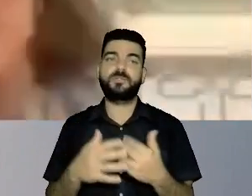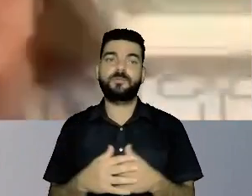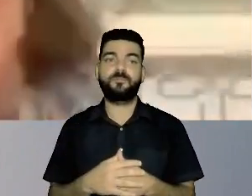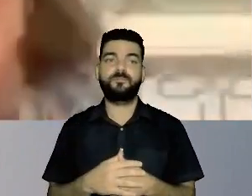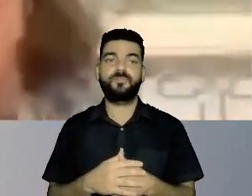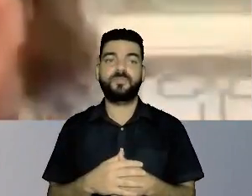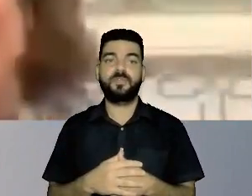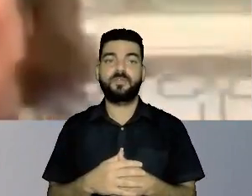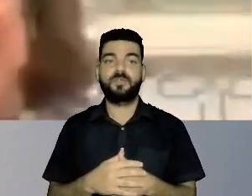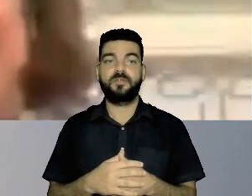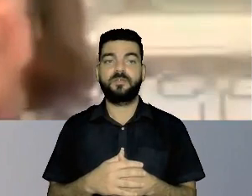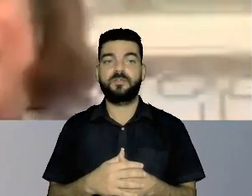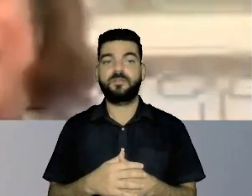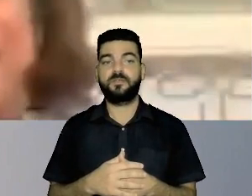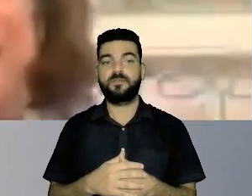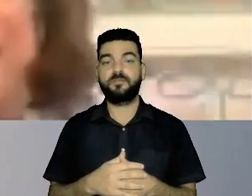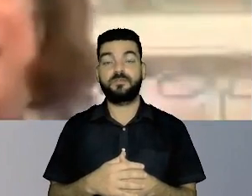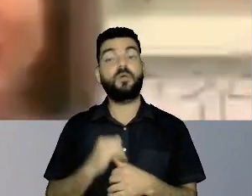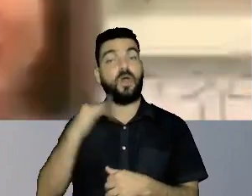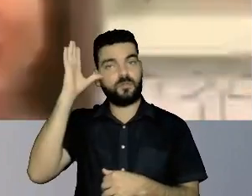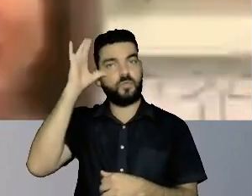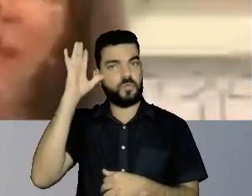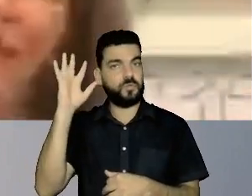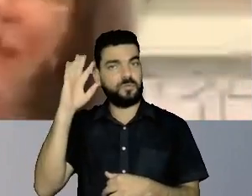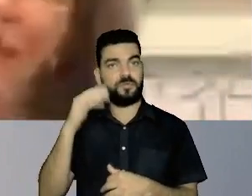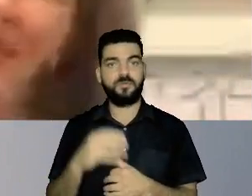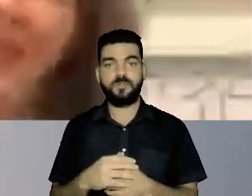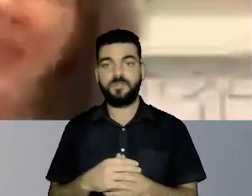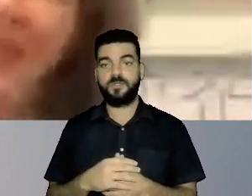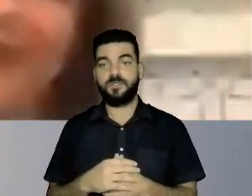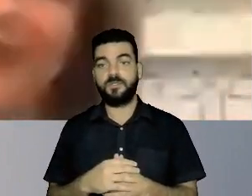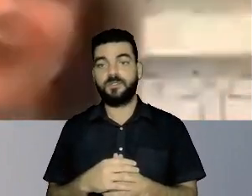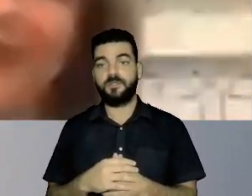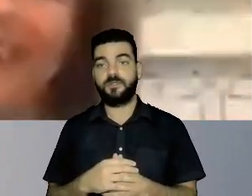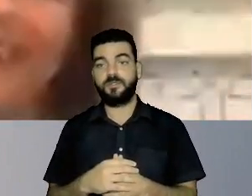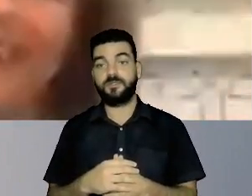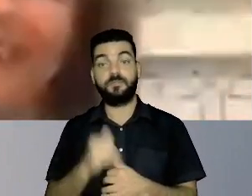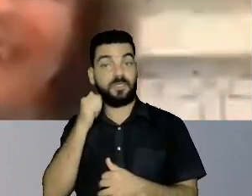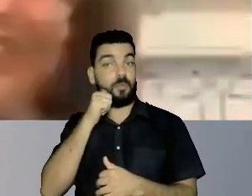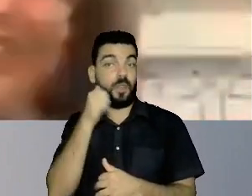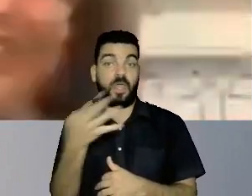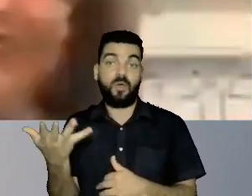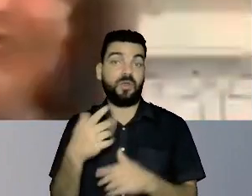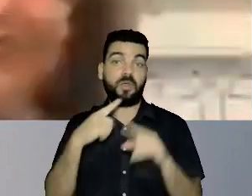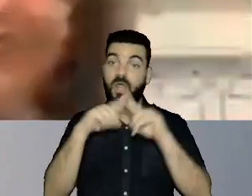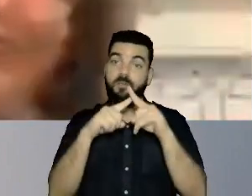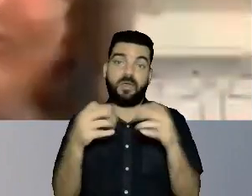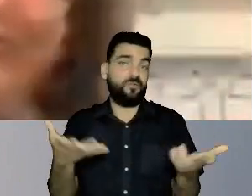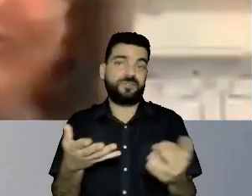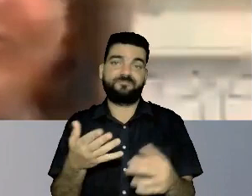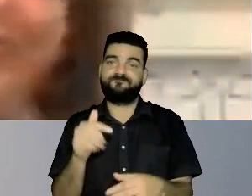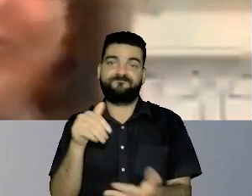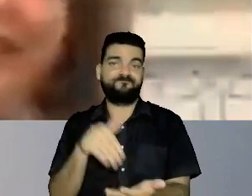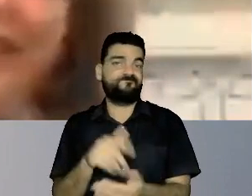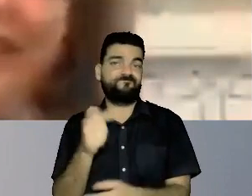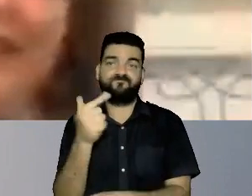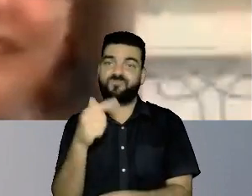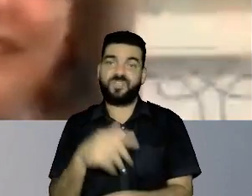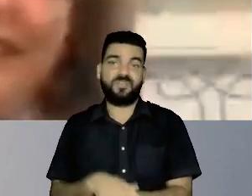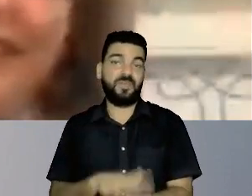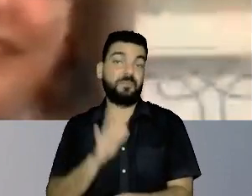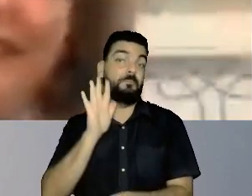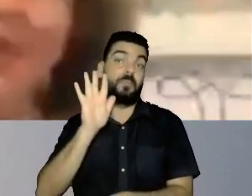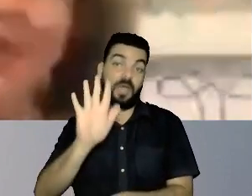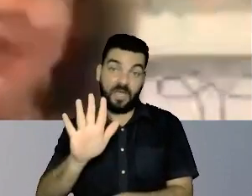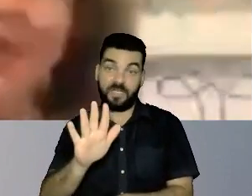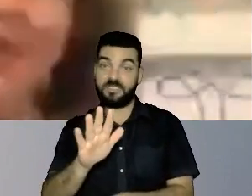de ontem, embora seja em outra esfera, né? Então, eu achei muito